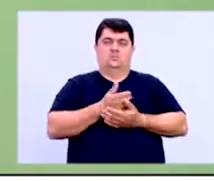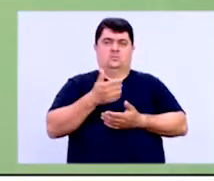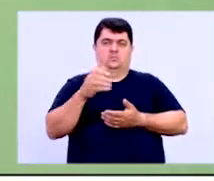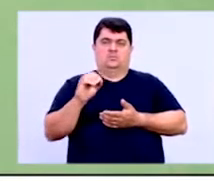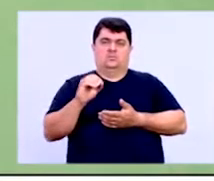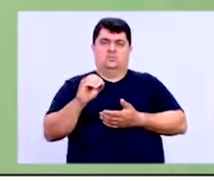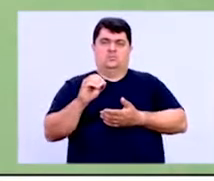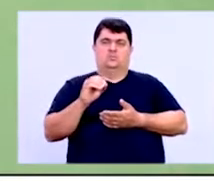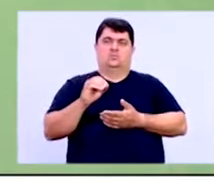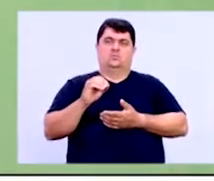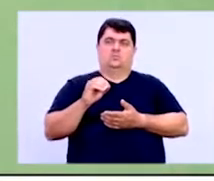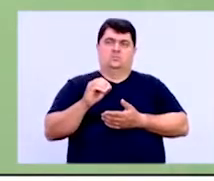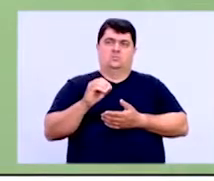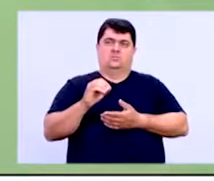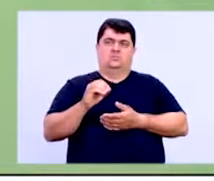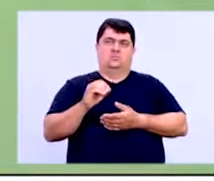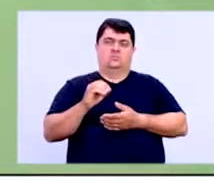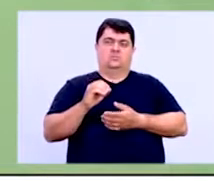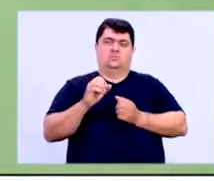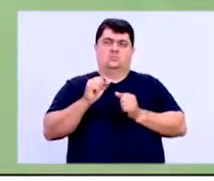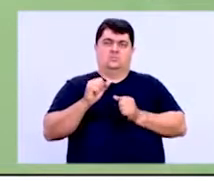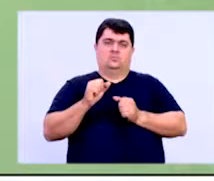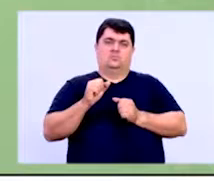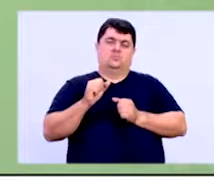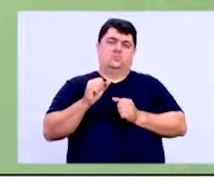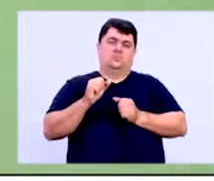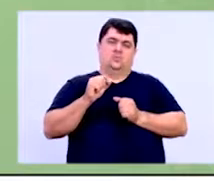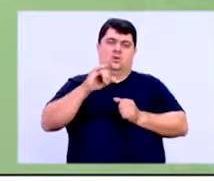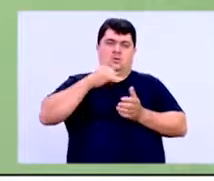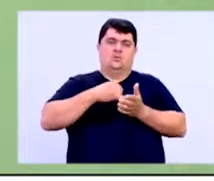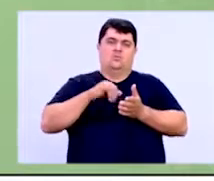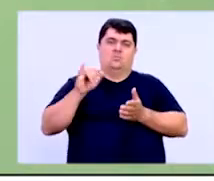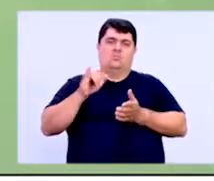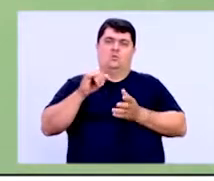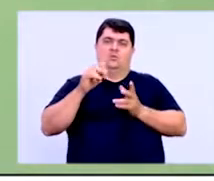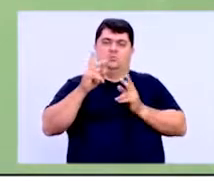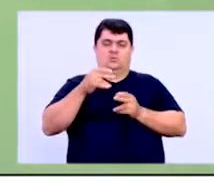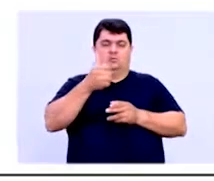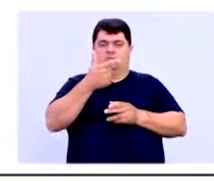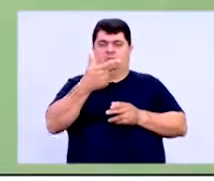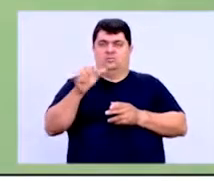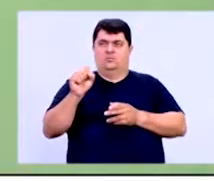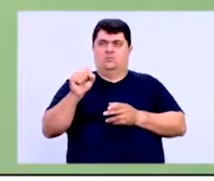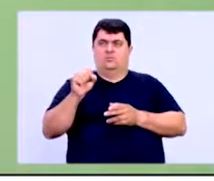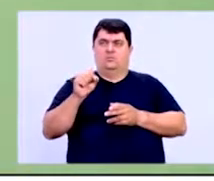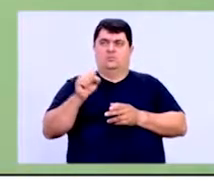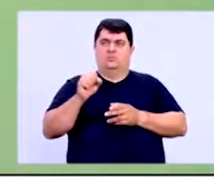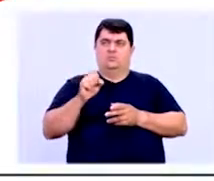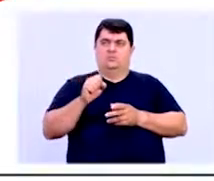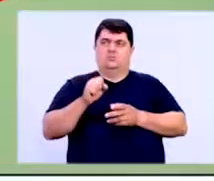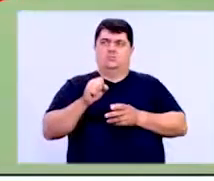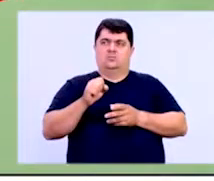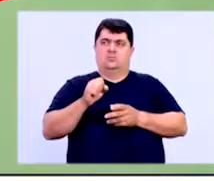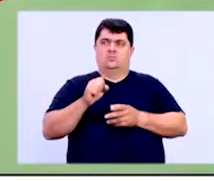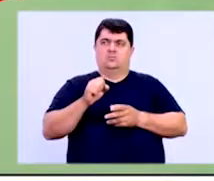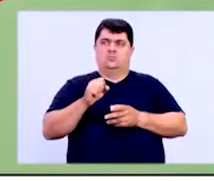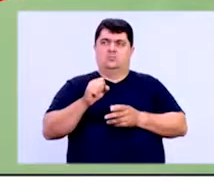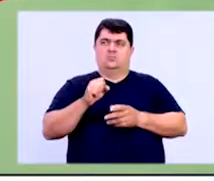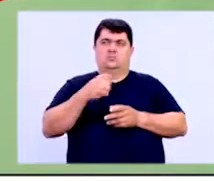10, a porcentagem de impostos será 28. Eu estou falando 28 aqui, agora eu fiquei tendo a dúvida se é